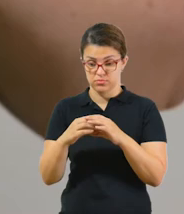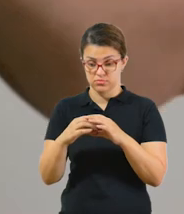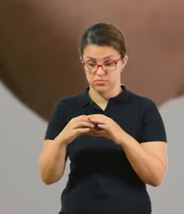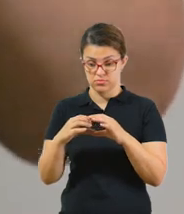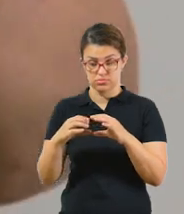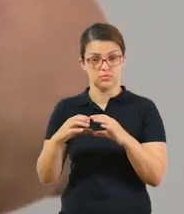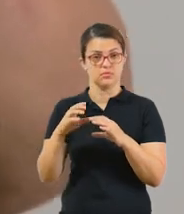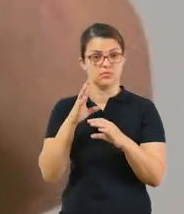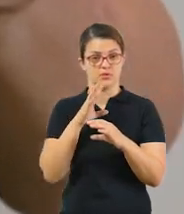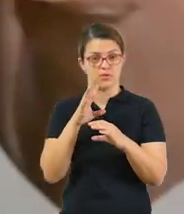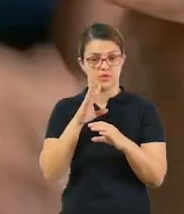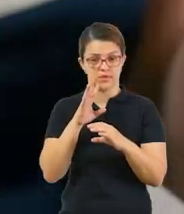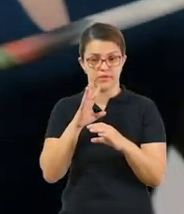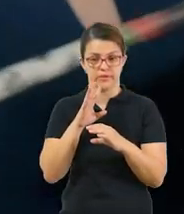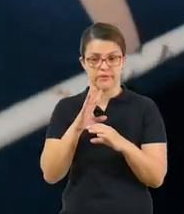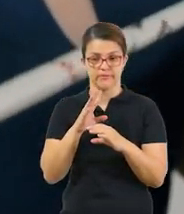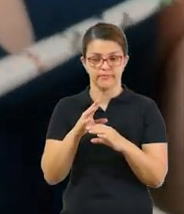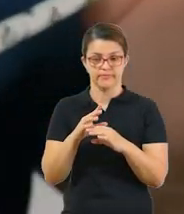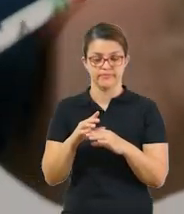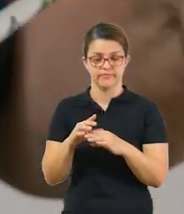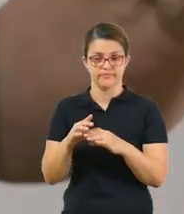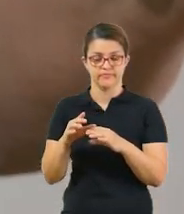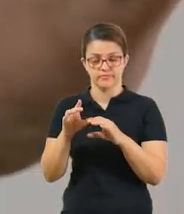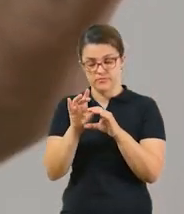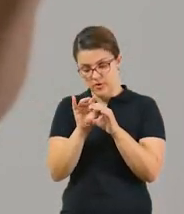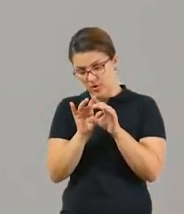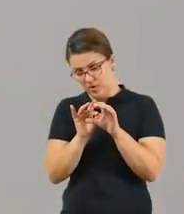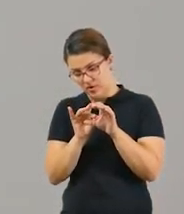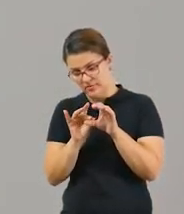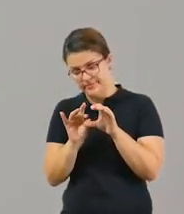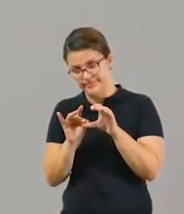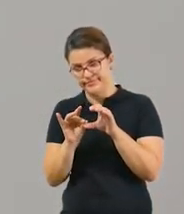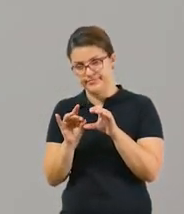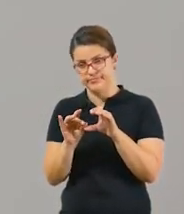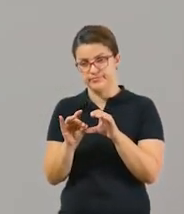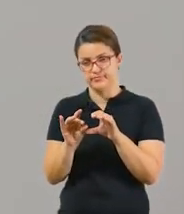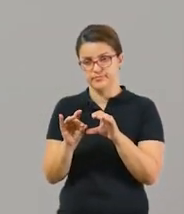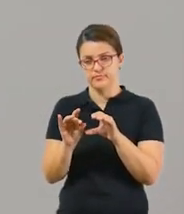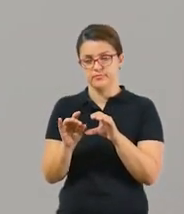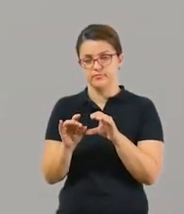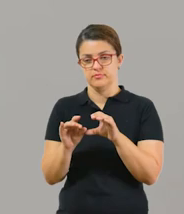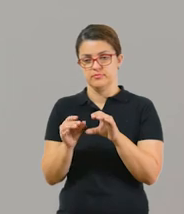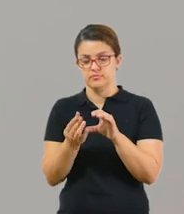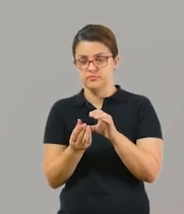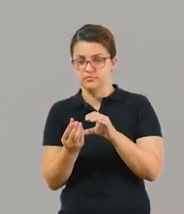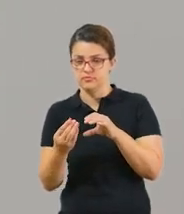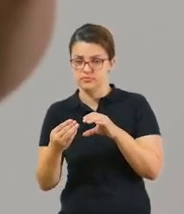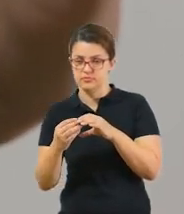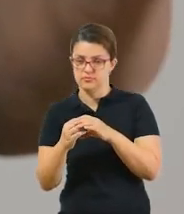ficando ah tá vou colocar mais um pouquinho de cola aqui é